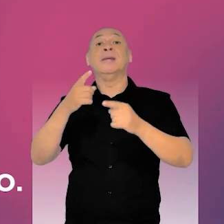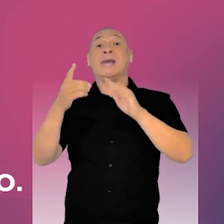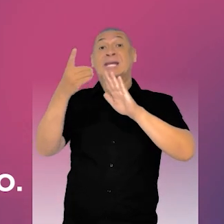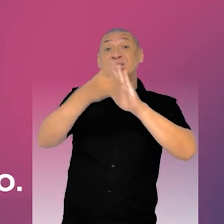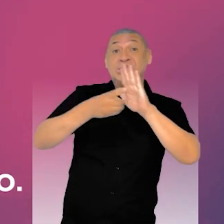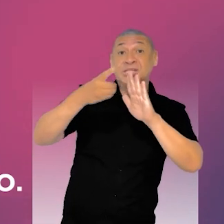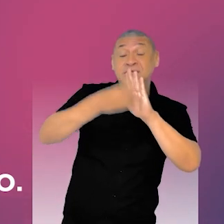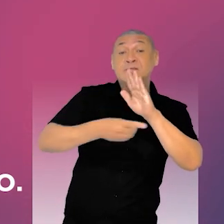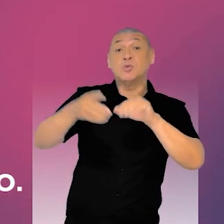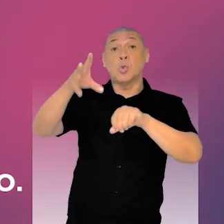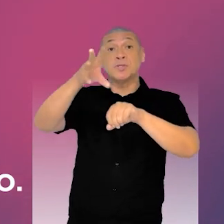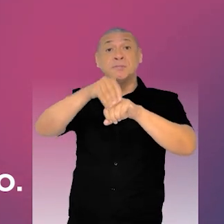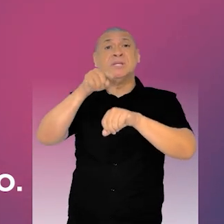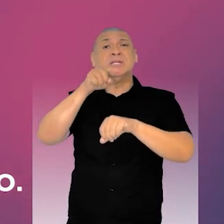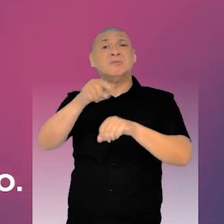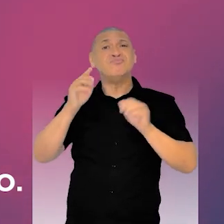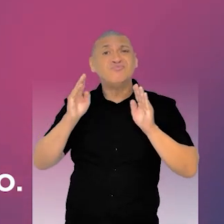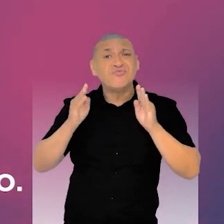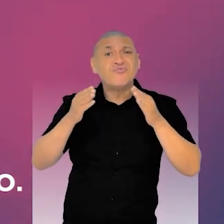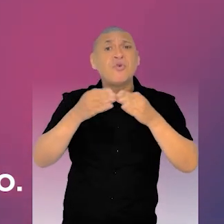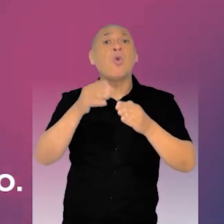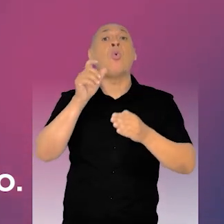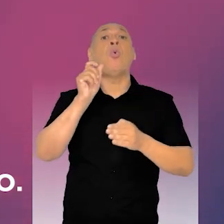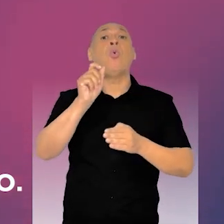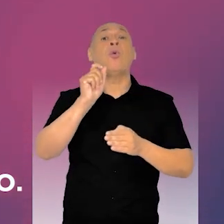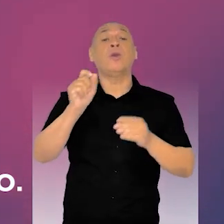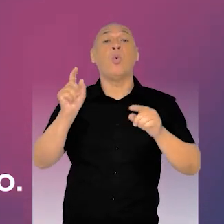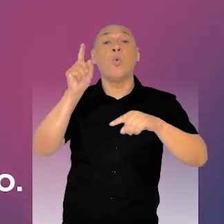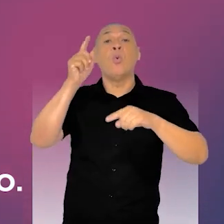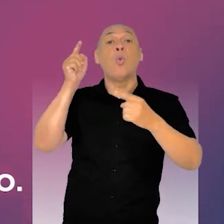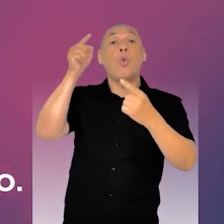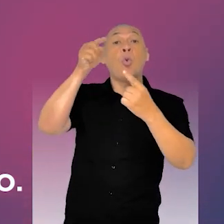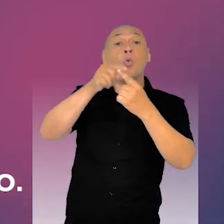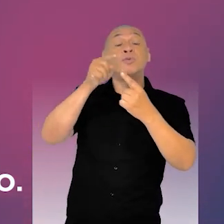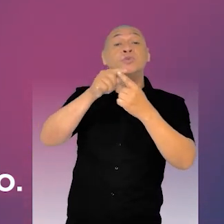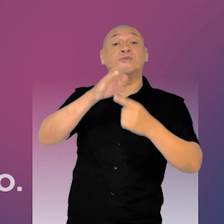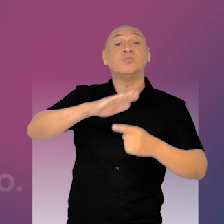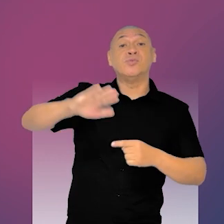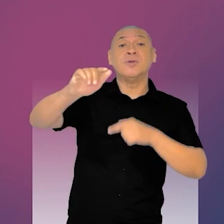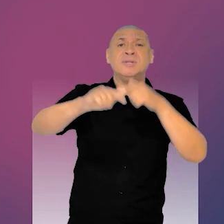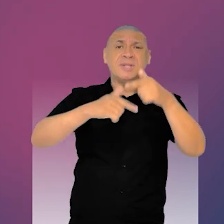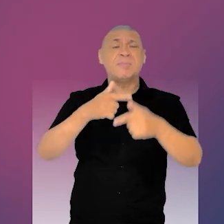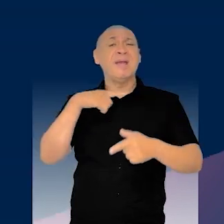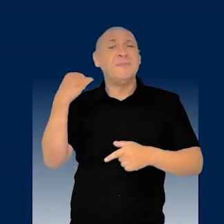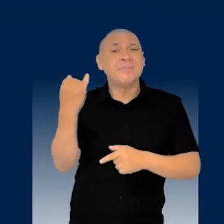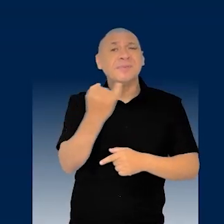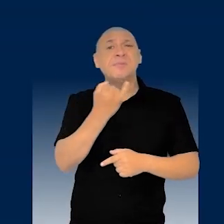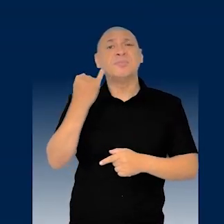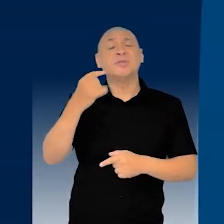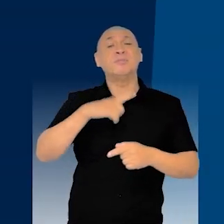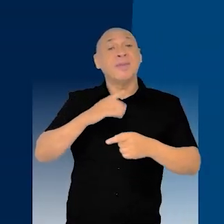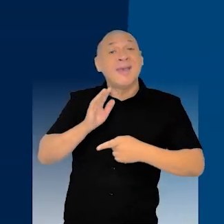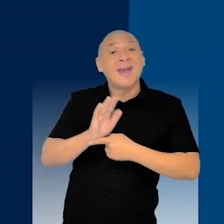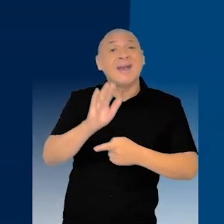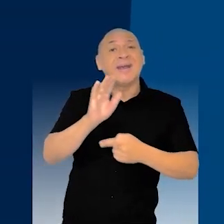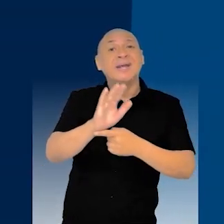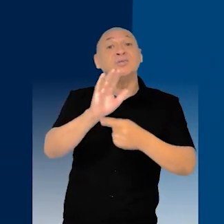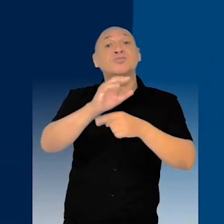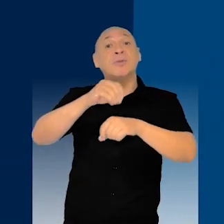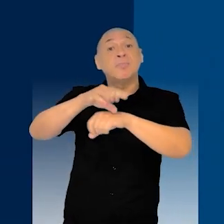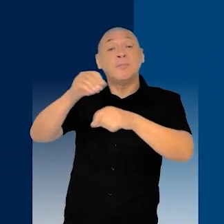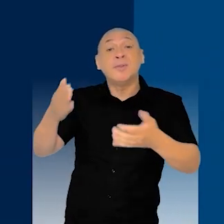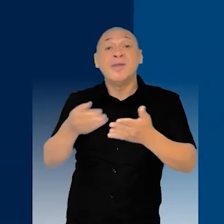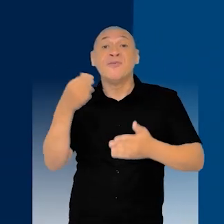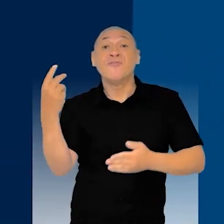da gestão do conhecimento estão diretamente relacionadas aos objetivos do nosso negócio. Elas são importantes porque nos ajudam a